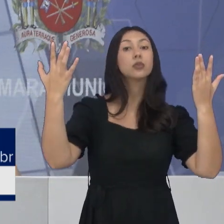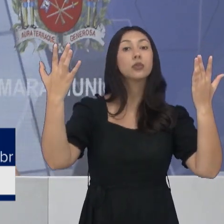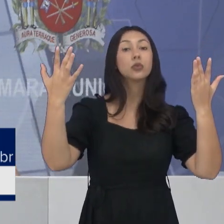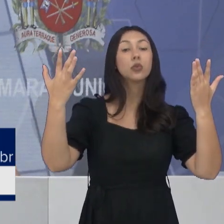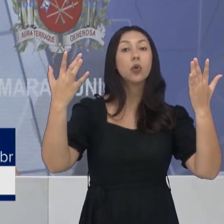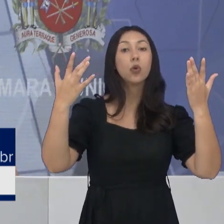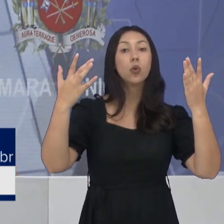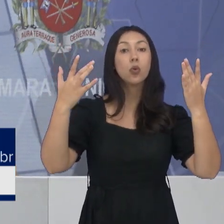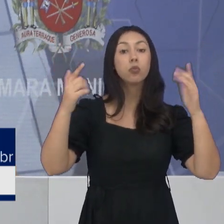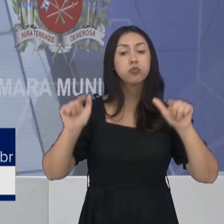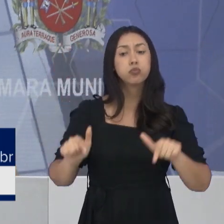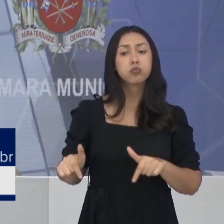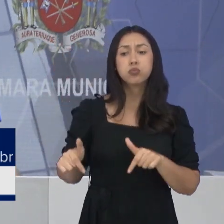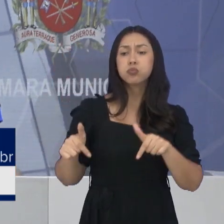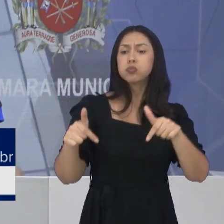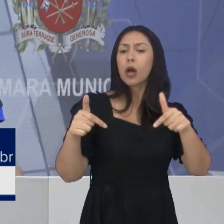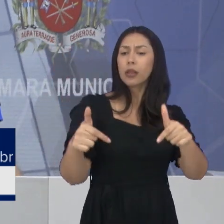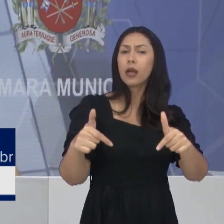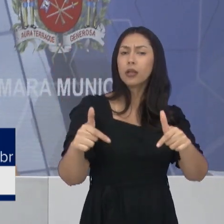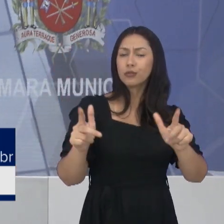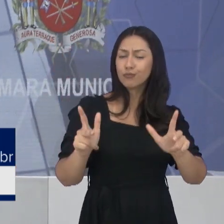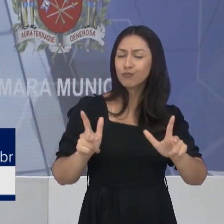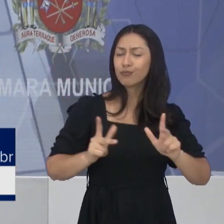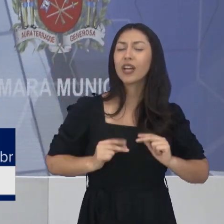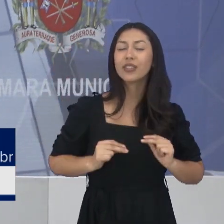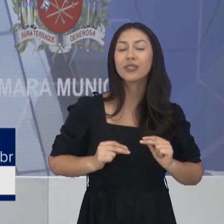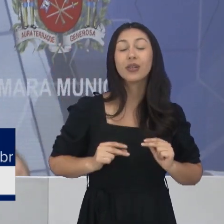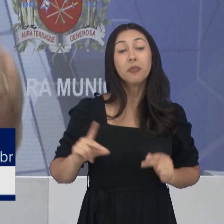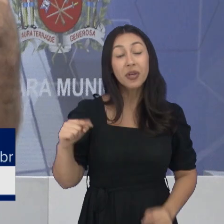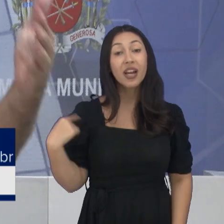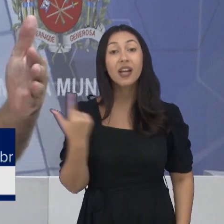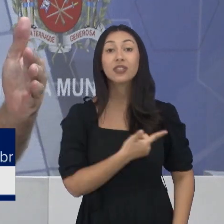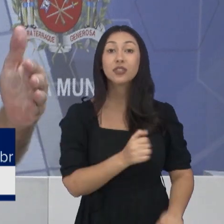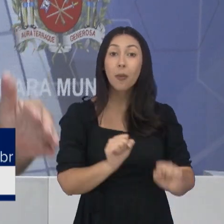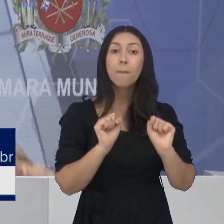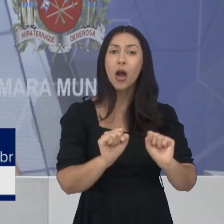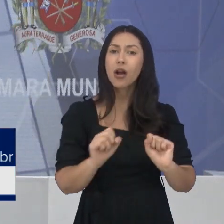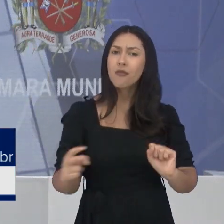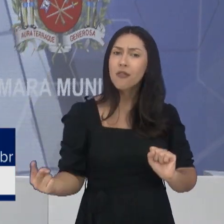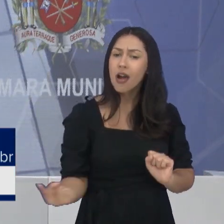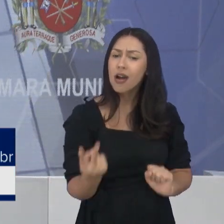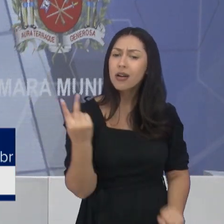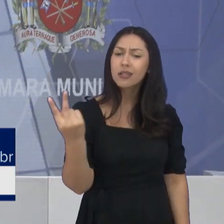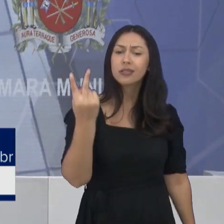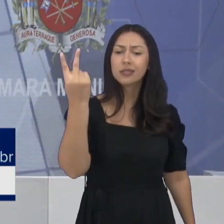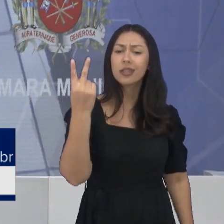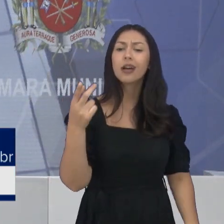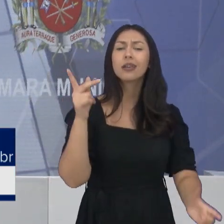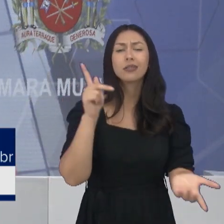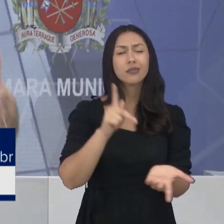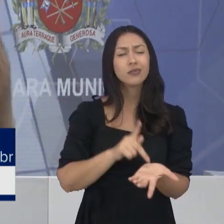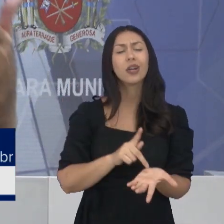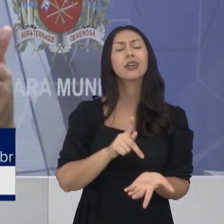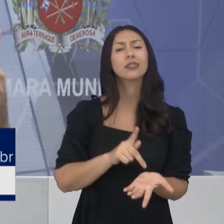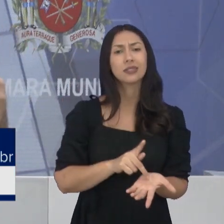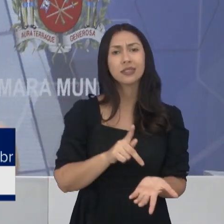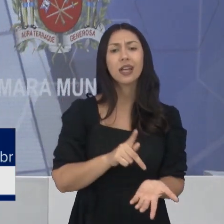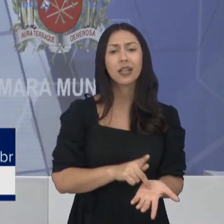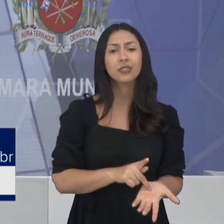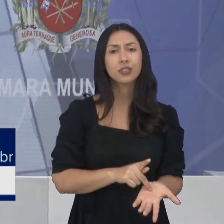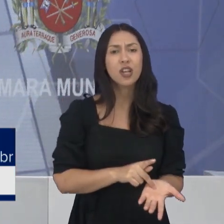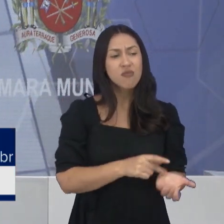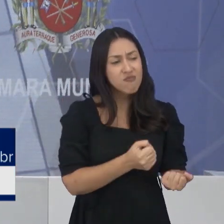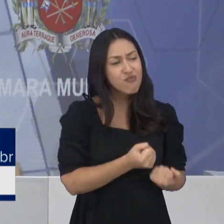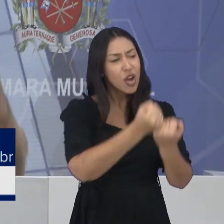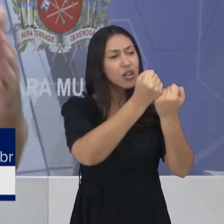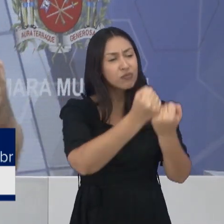medalha do mérito legislativo para que possamos valorizar e realmente dar o